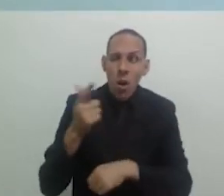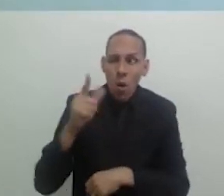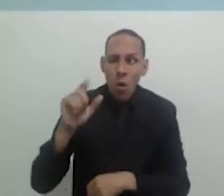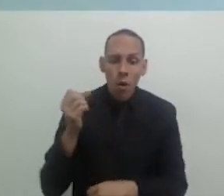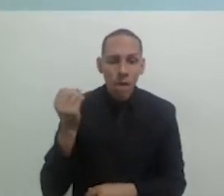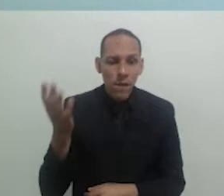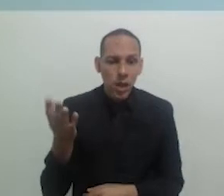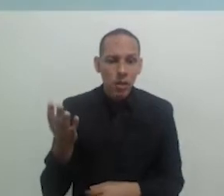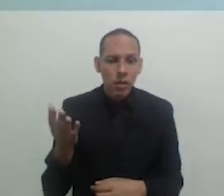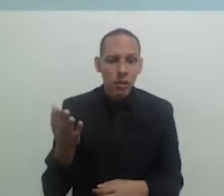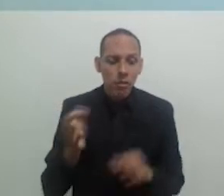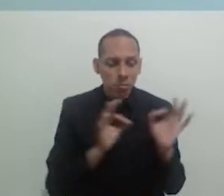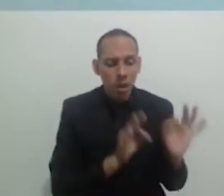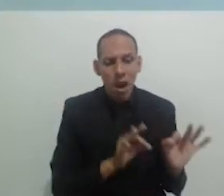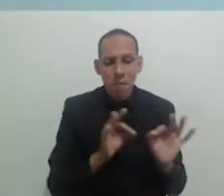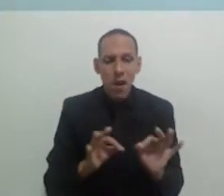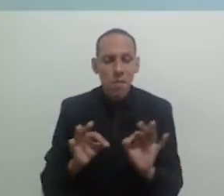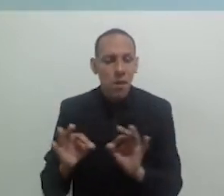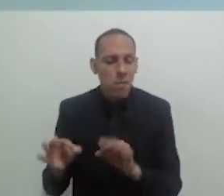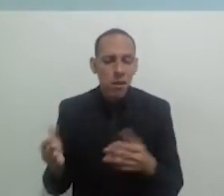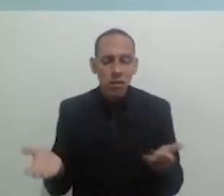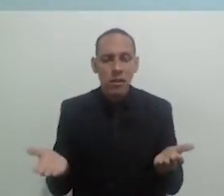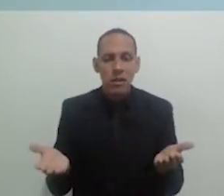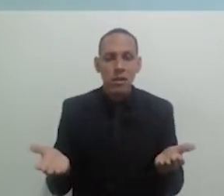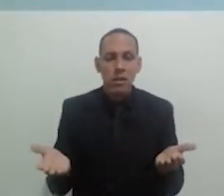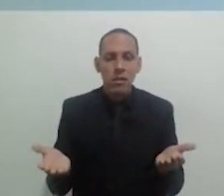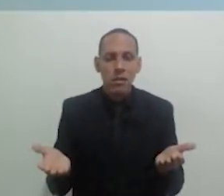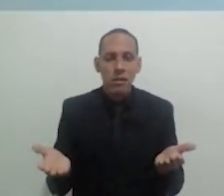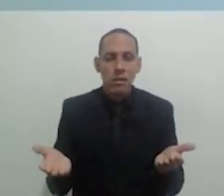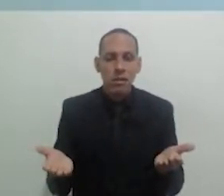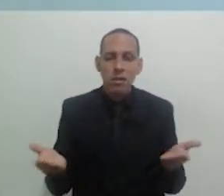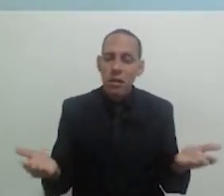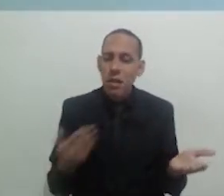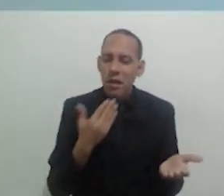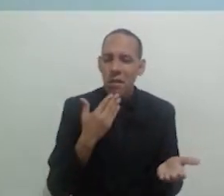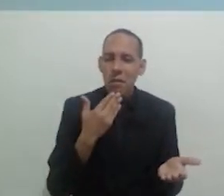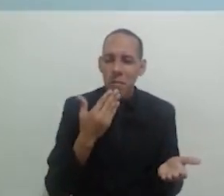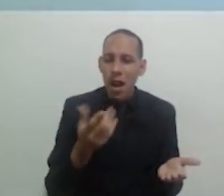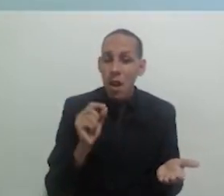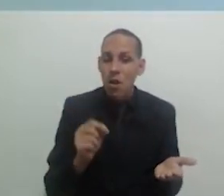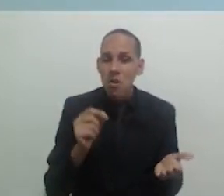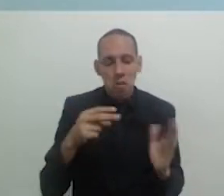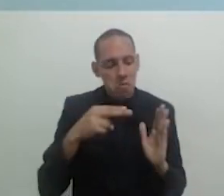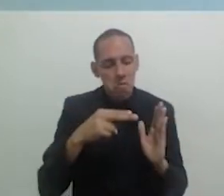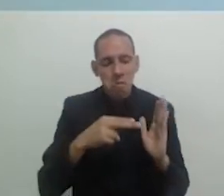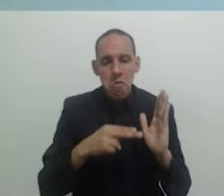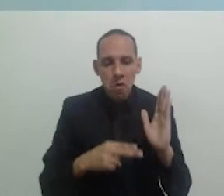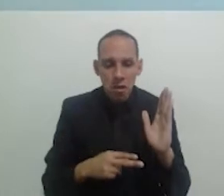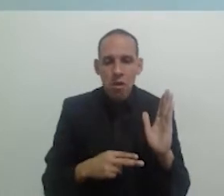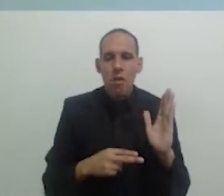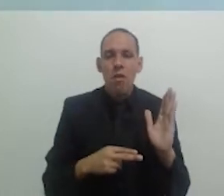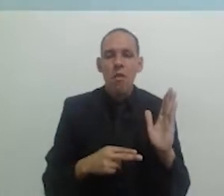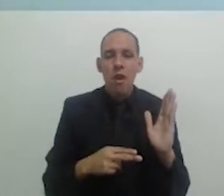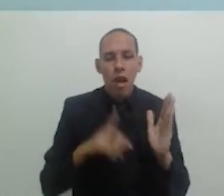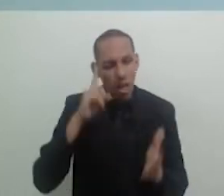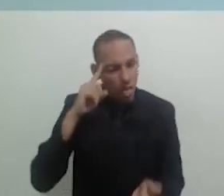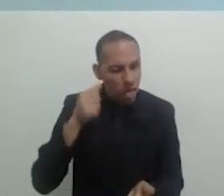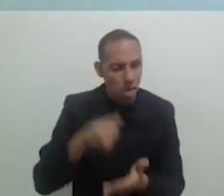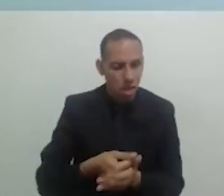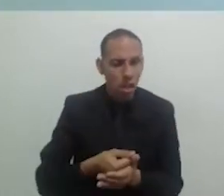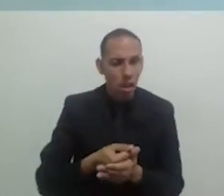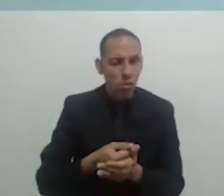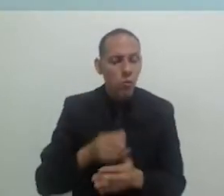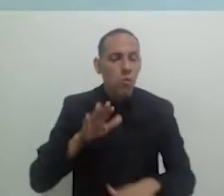regularidade. E, pedindo vênia ao relator, nos autos, há demonstração de que a decisão cautelar ela tem